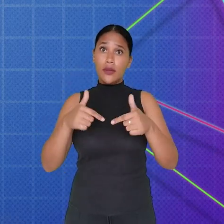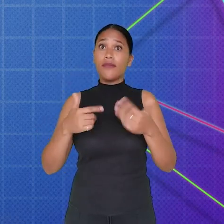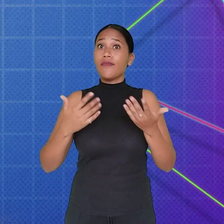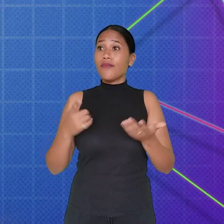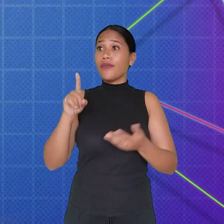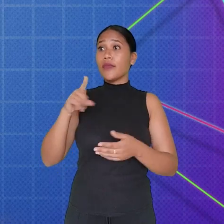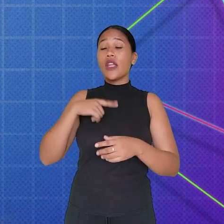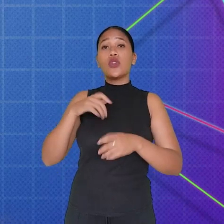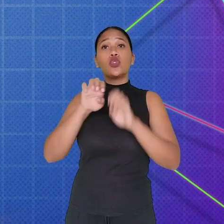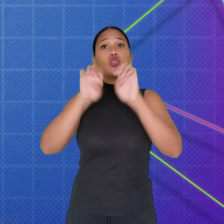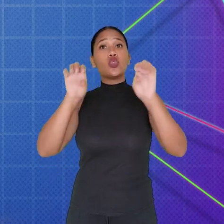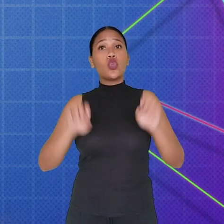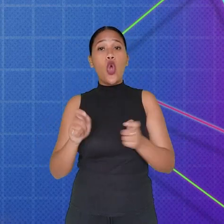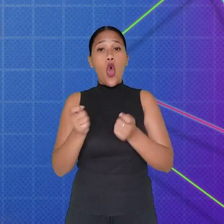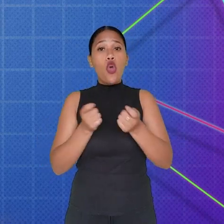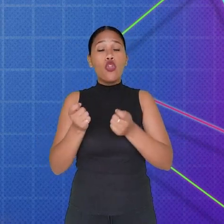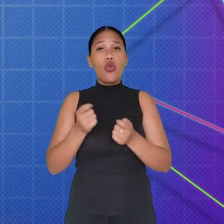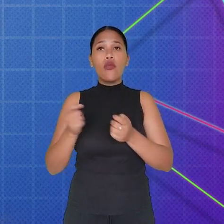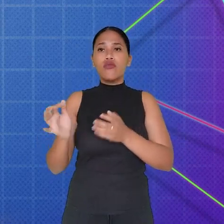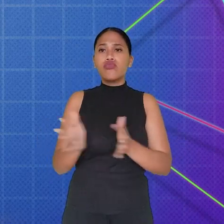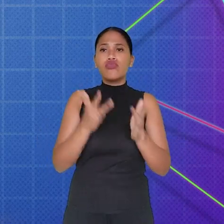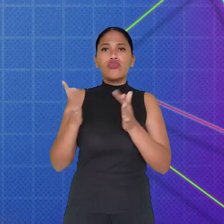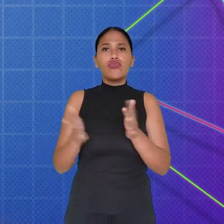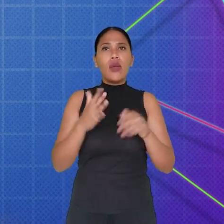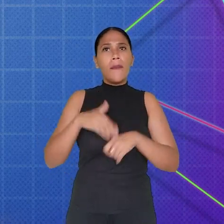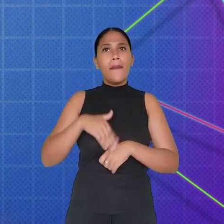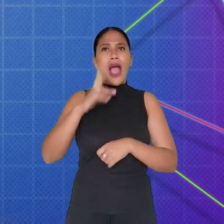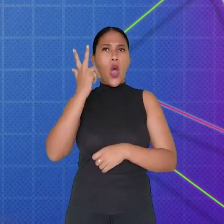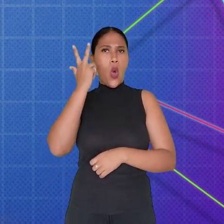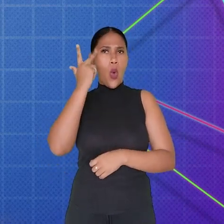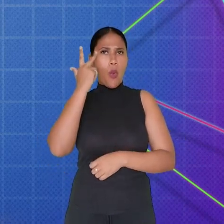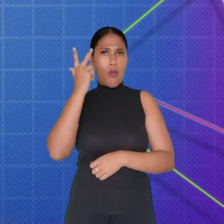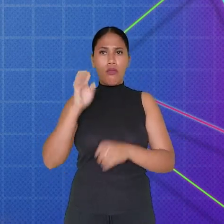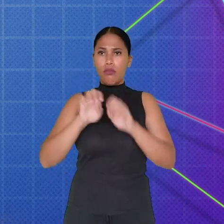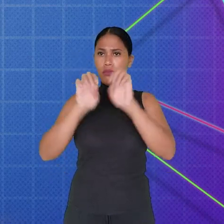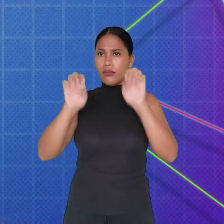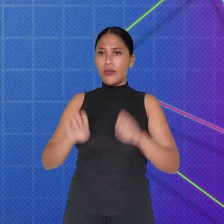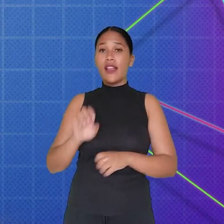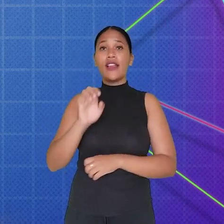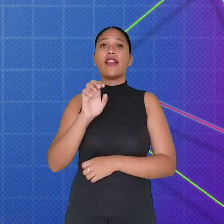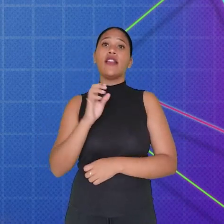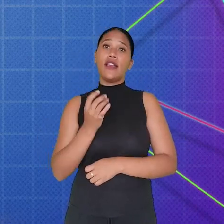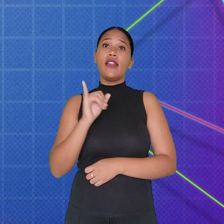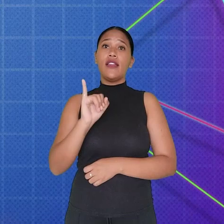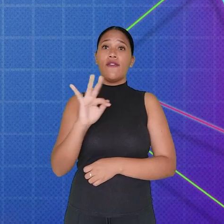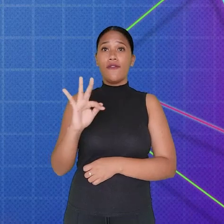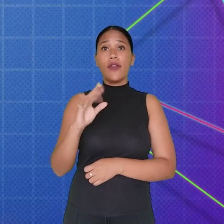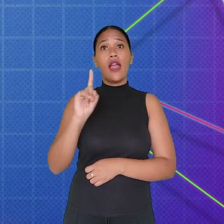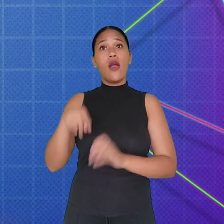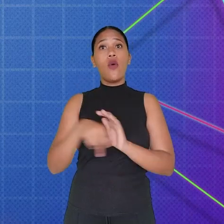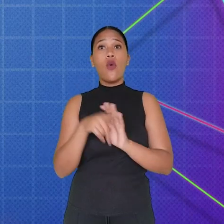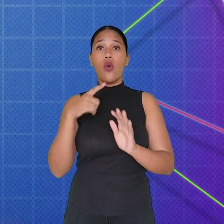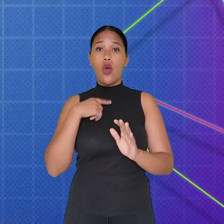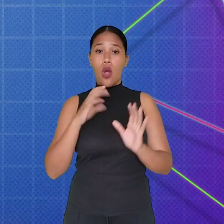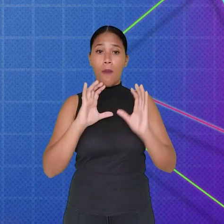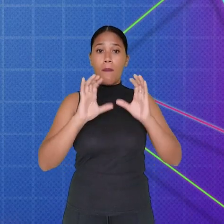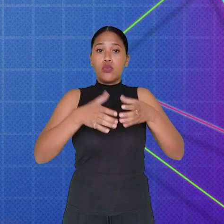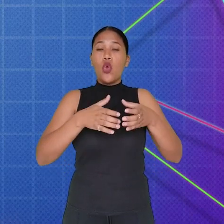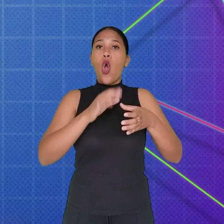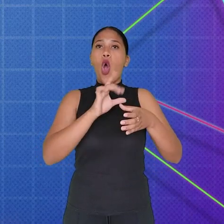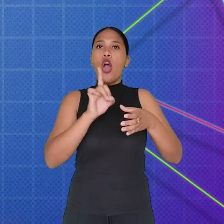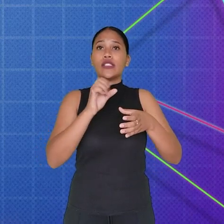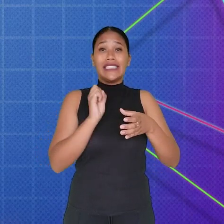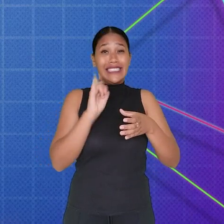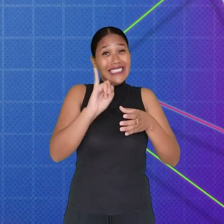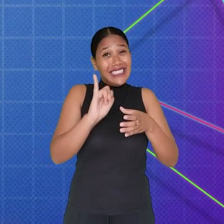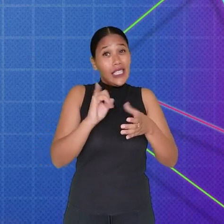de fluxo mais comuns em C#. A estrutura if permite que você execute um bloco de código somente se uma determinada condição